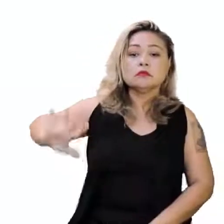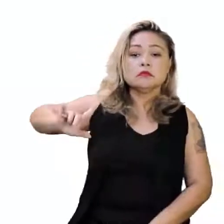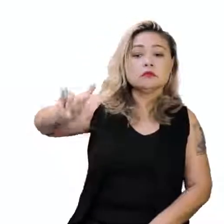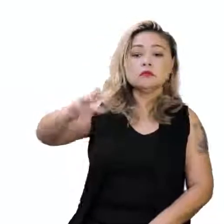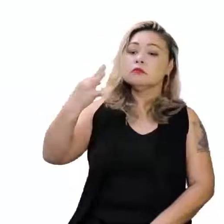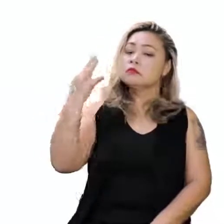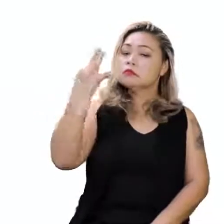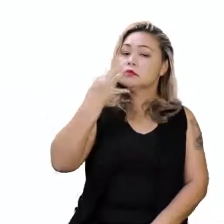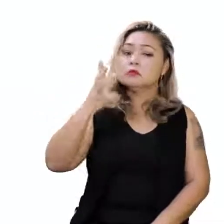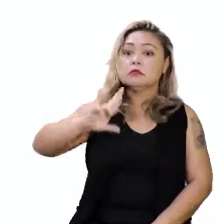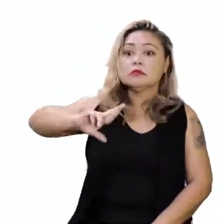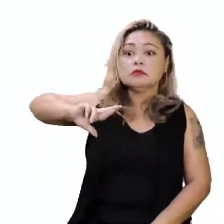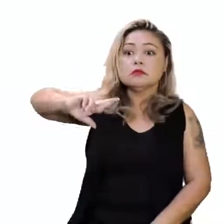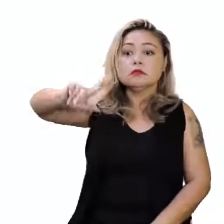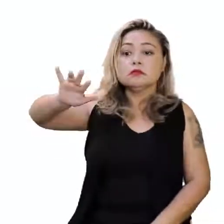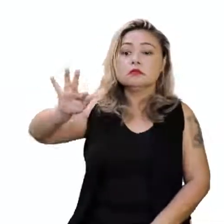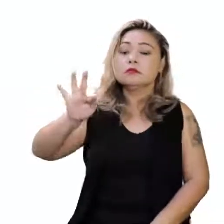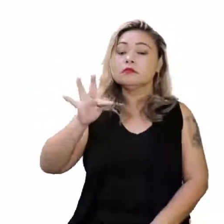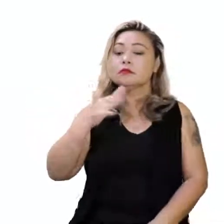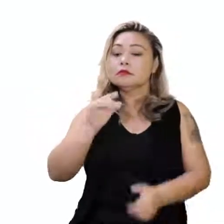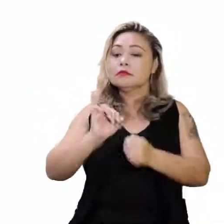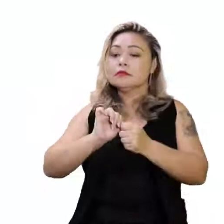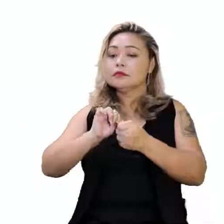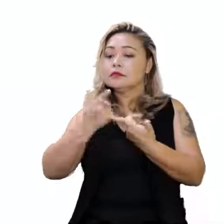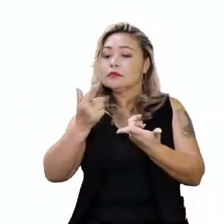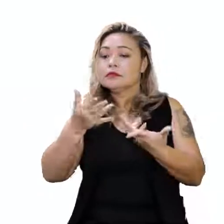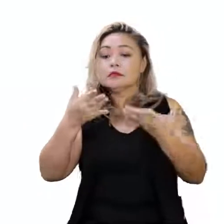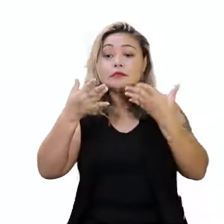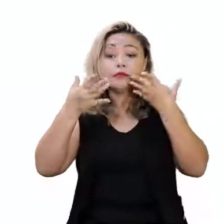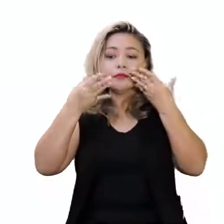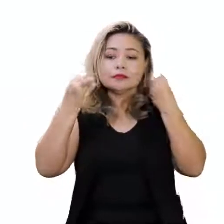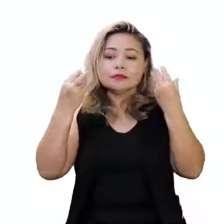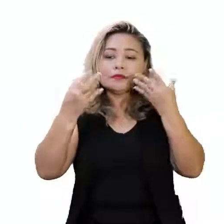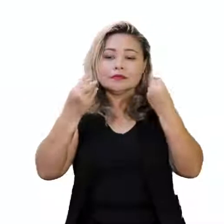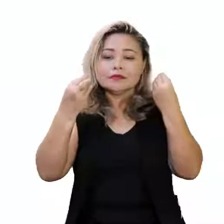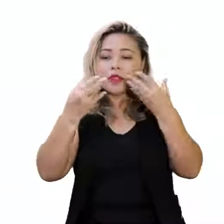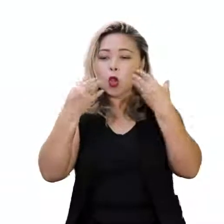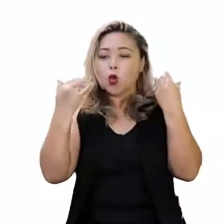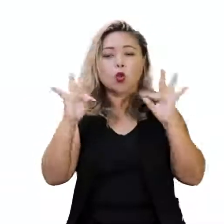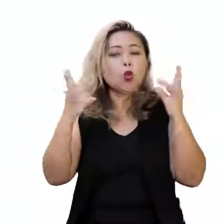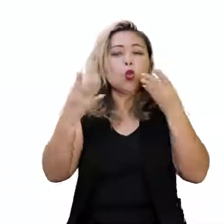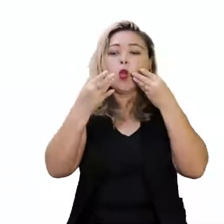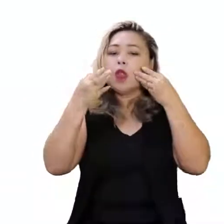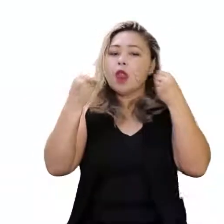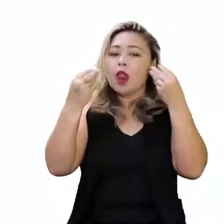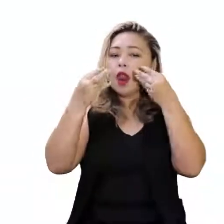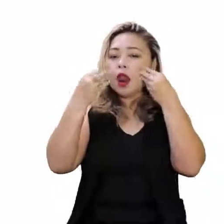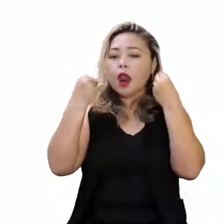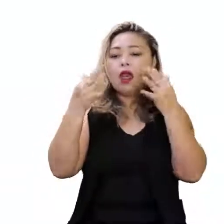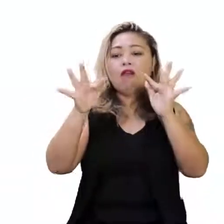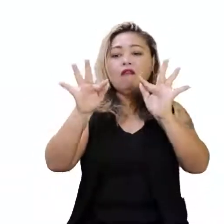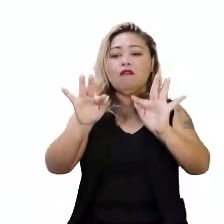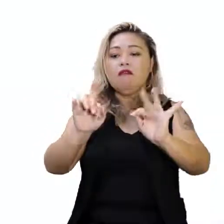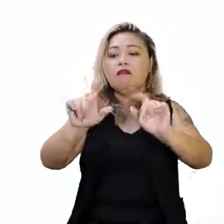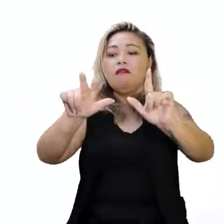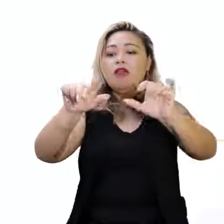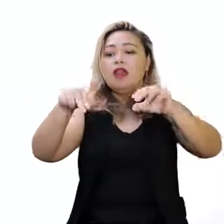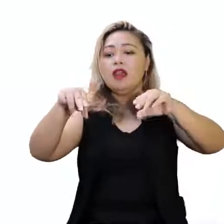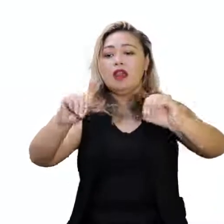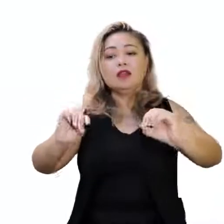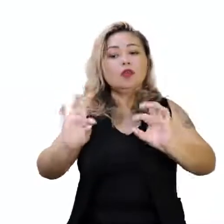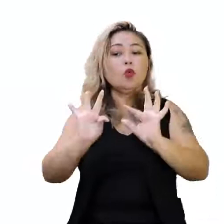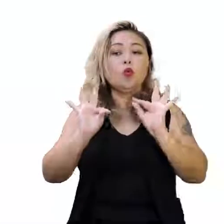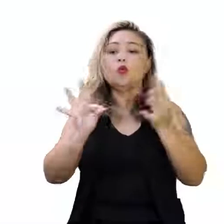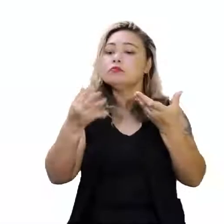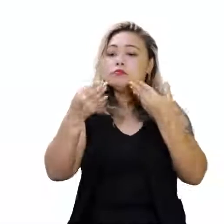olha que lindos, vários felinos. Todos gatinhos, professora. E gatinho, todos